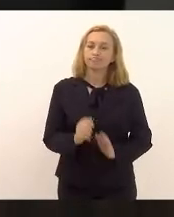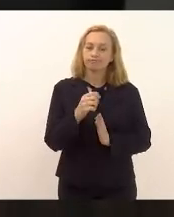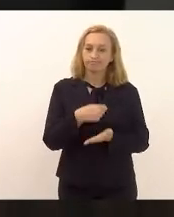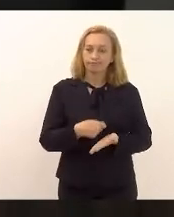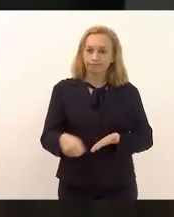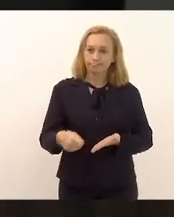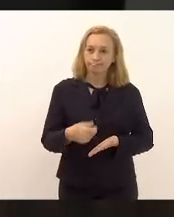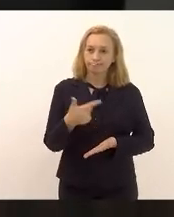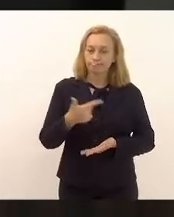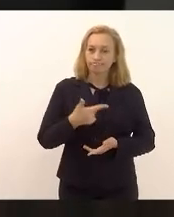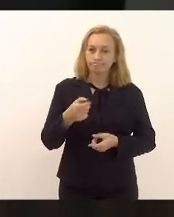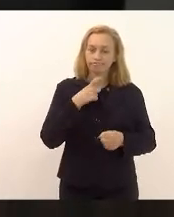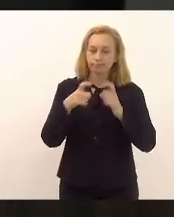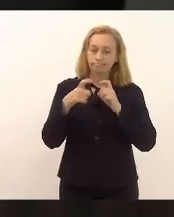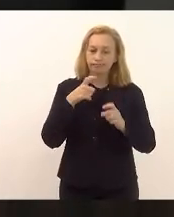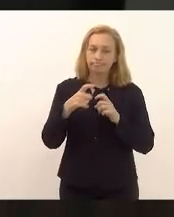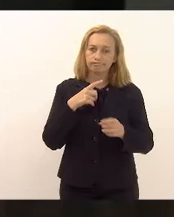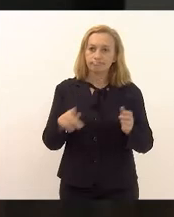vencido para a segunda discussão.